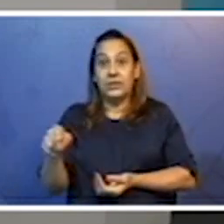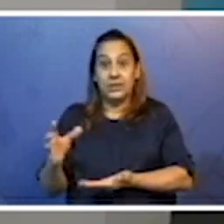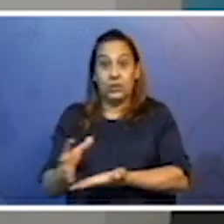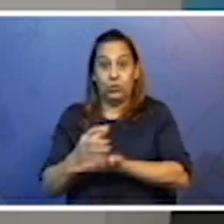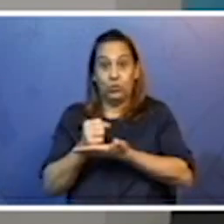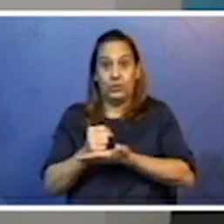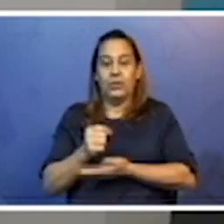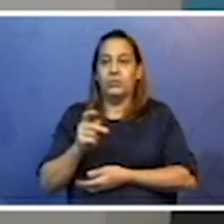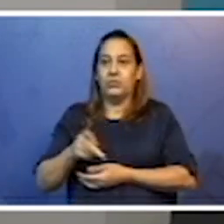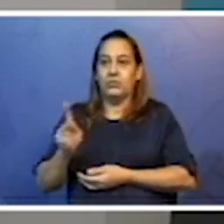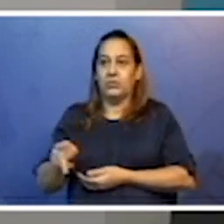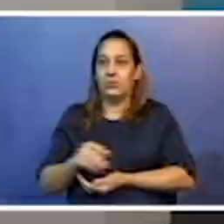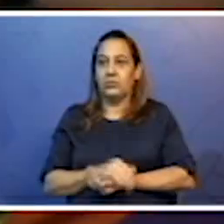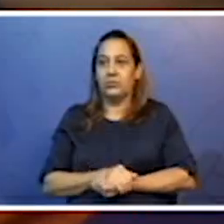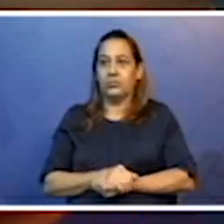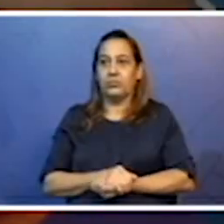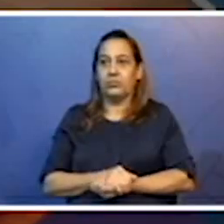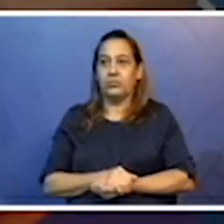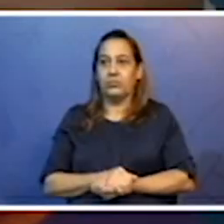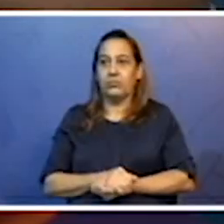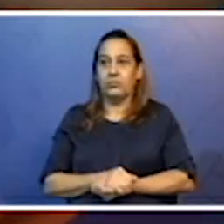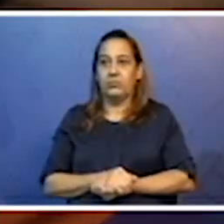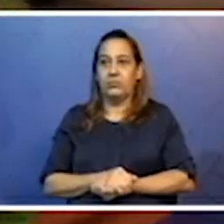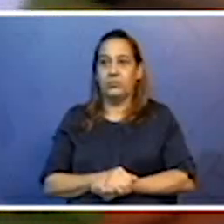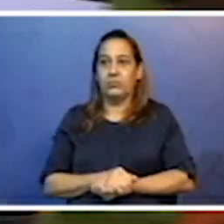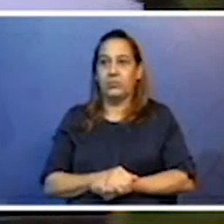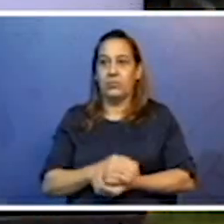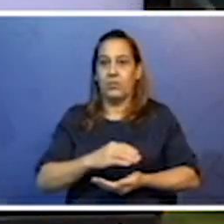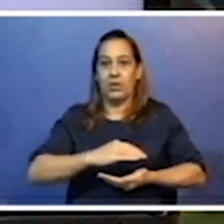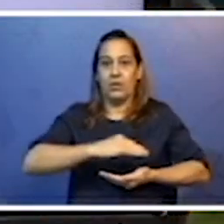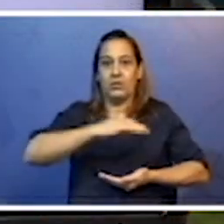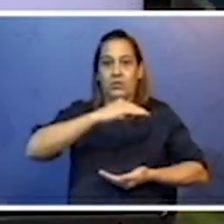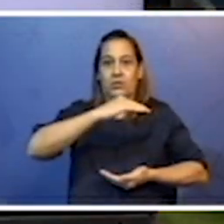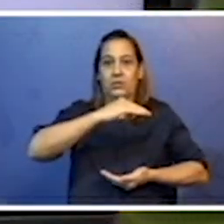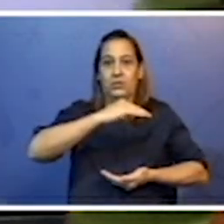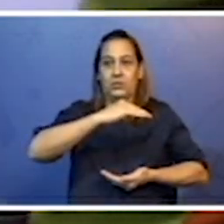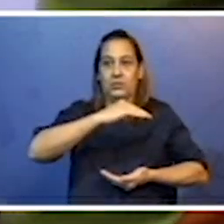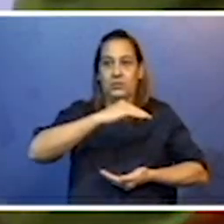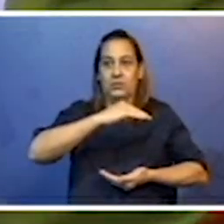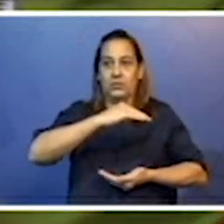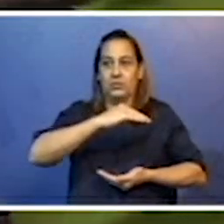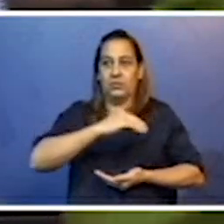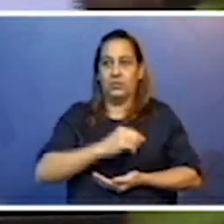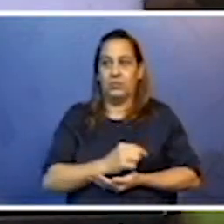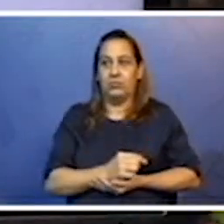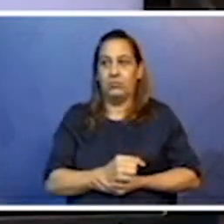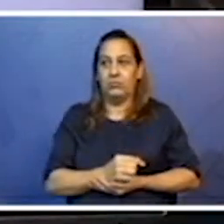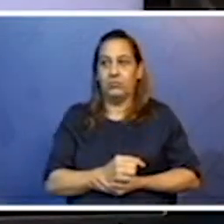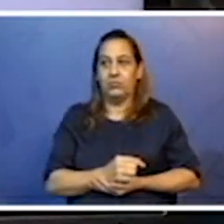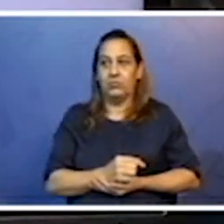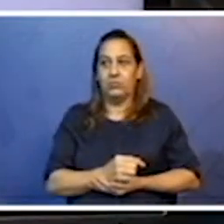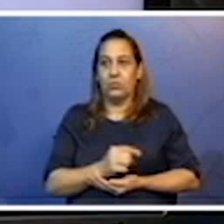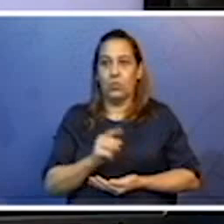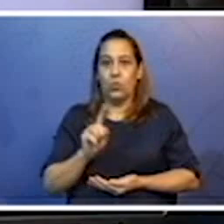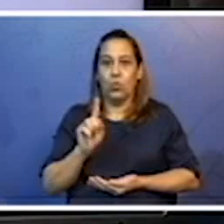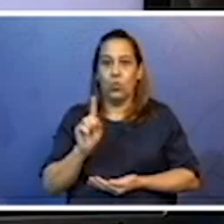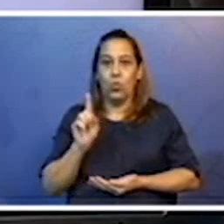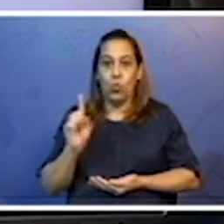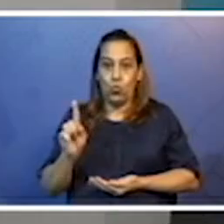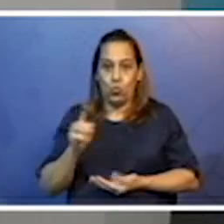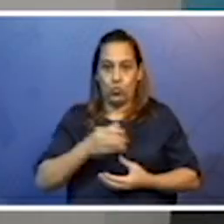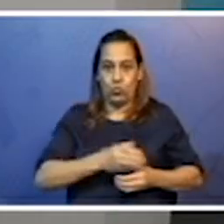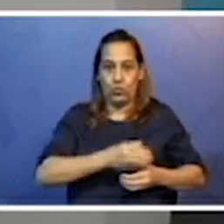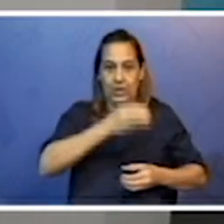vocês agora. Recipiente usado como unidade de medida. O recipiente 1,